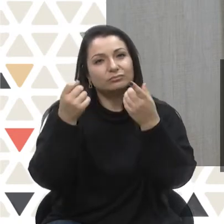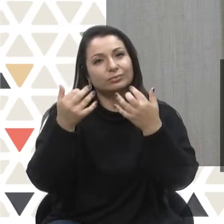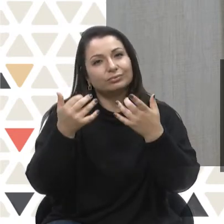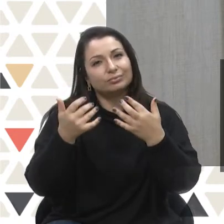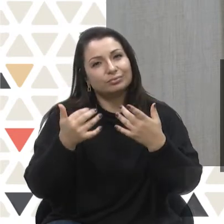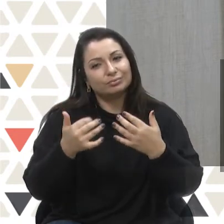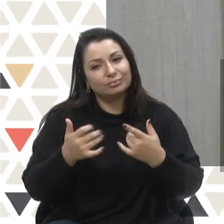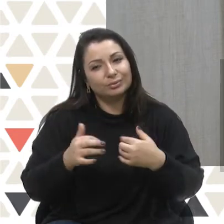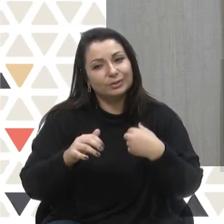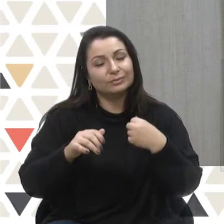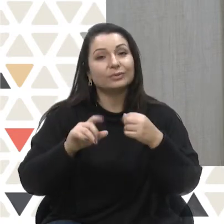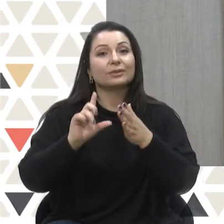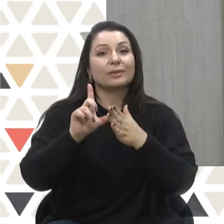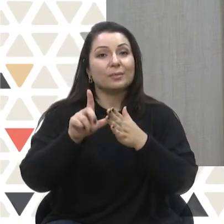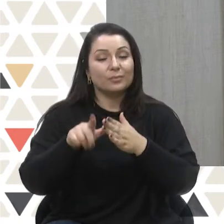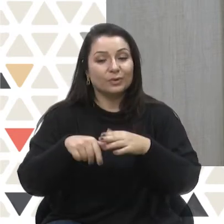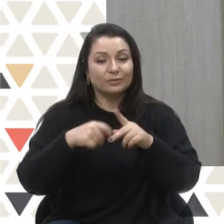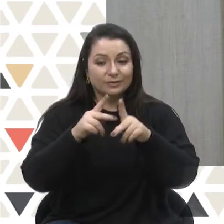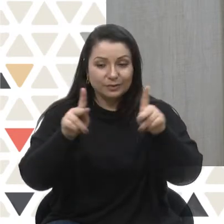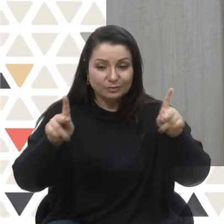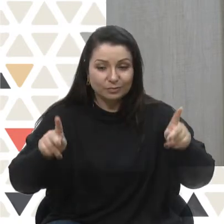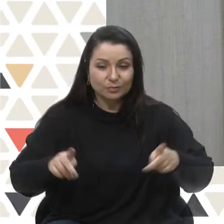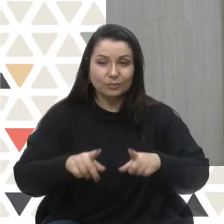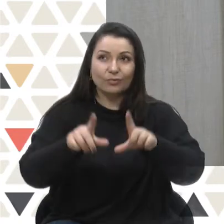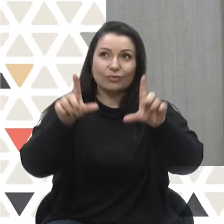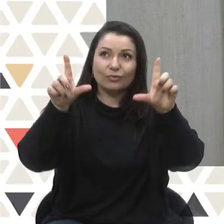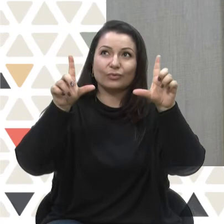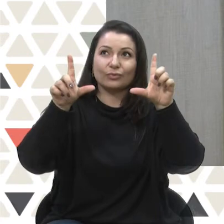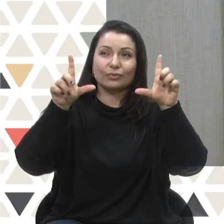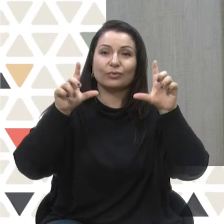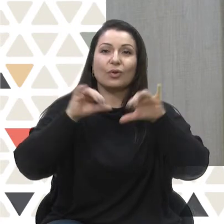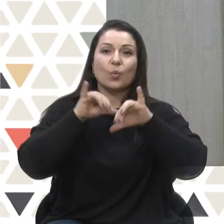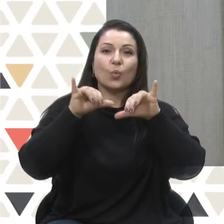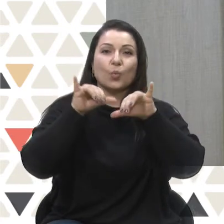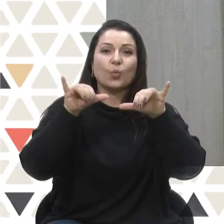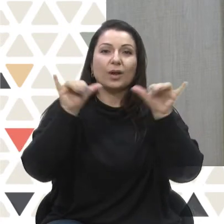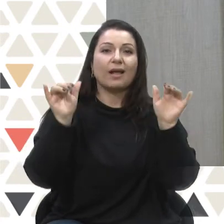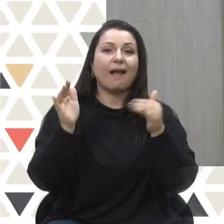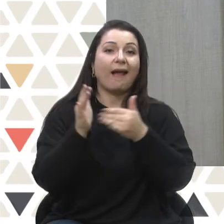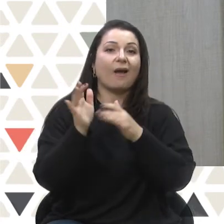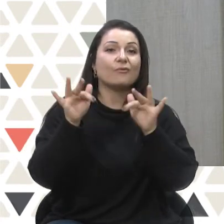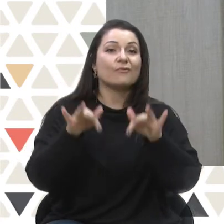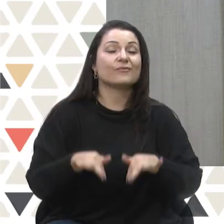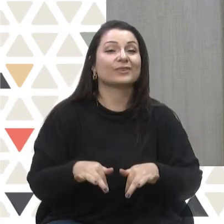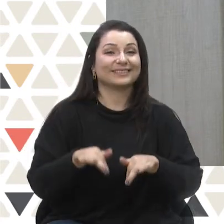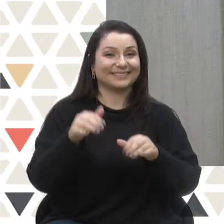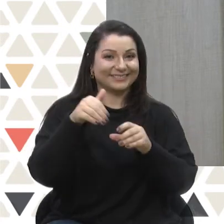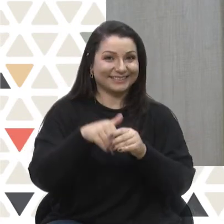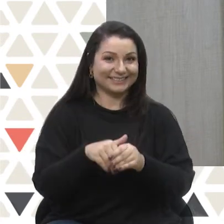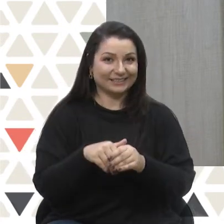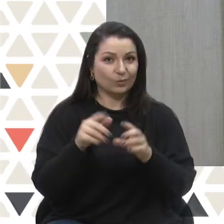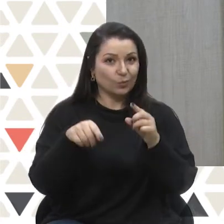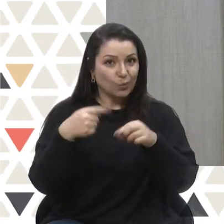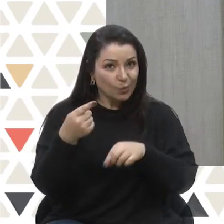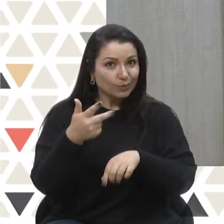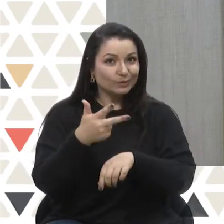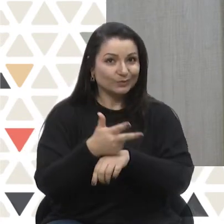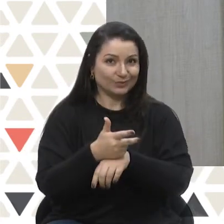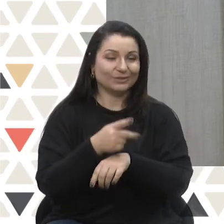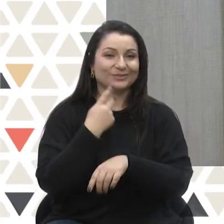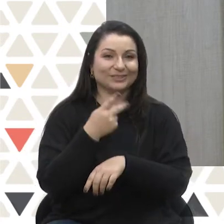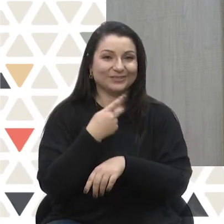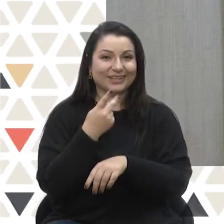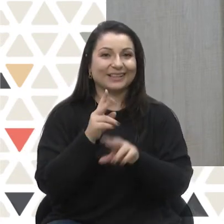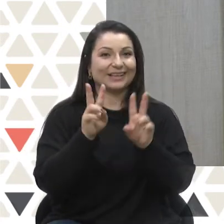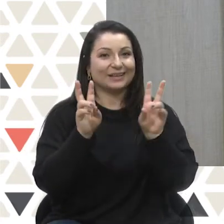primeiros dados da apuração Nacional os demais se tornam públicos conforme são transmitidos até o fim da votação